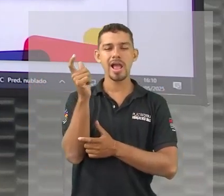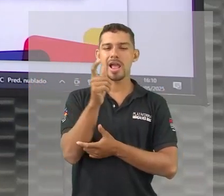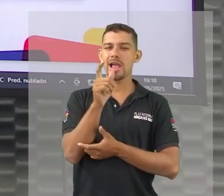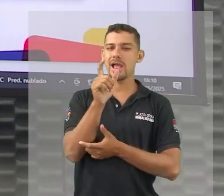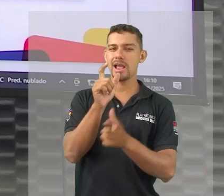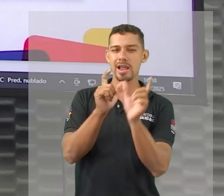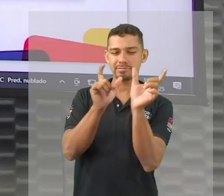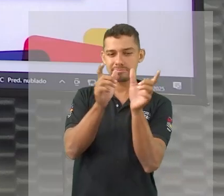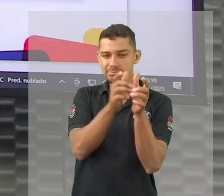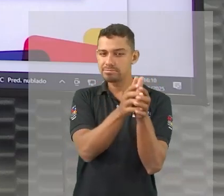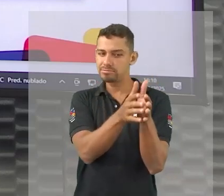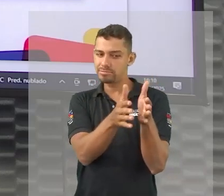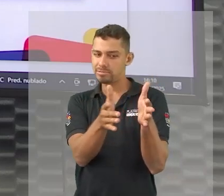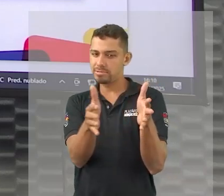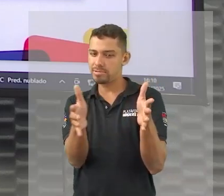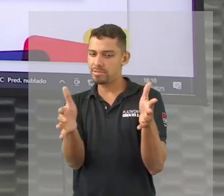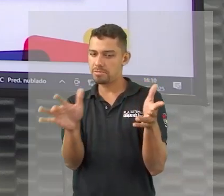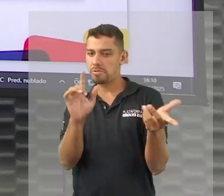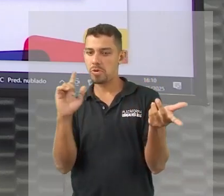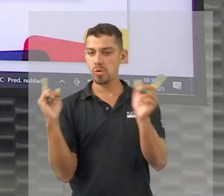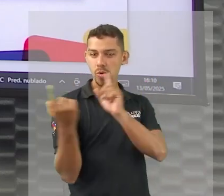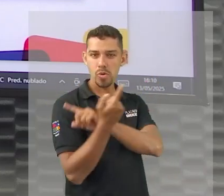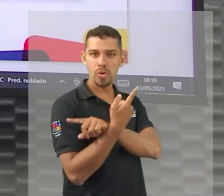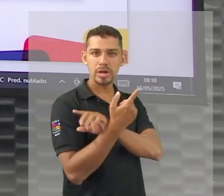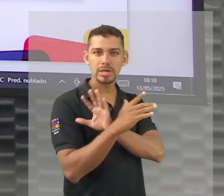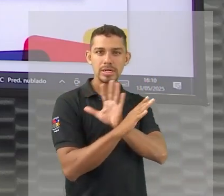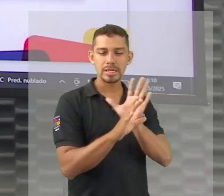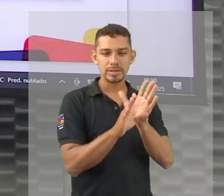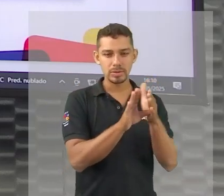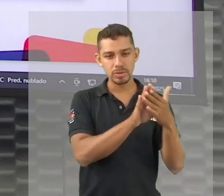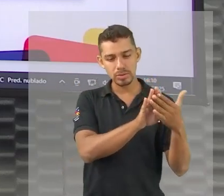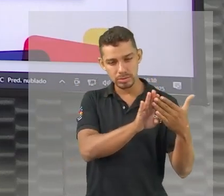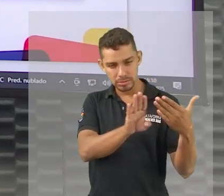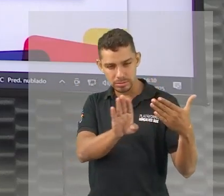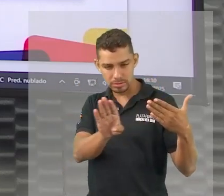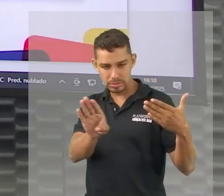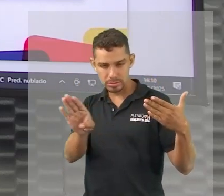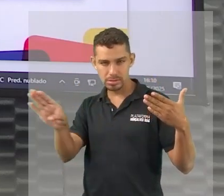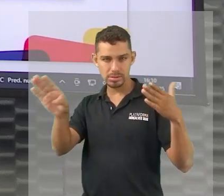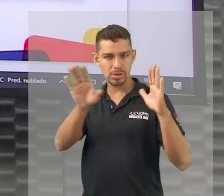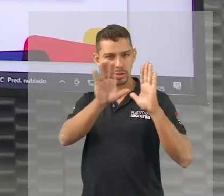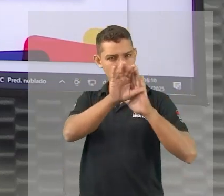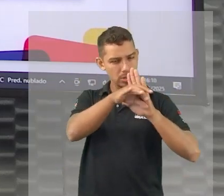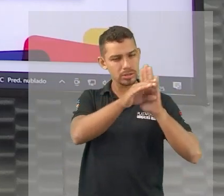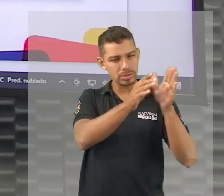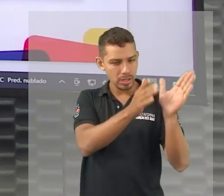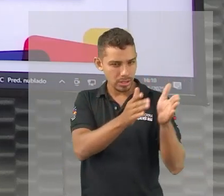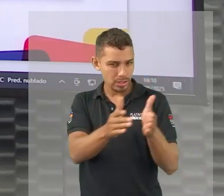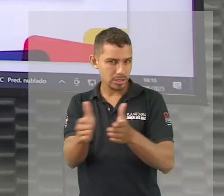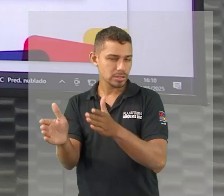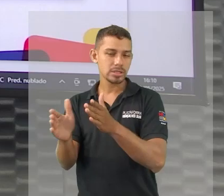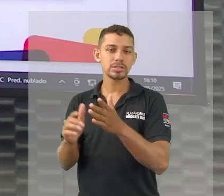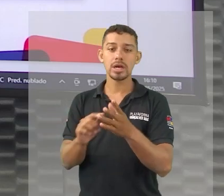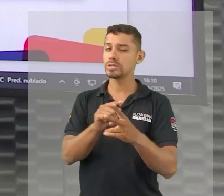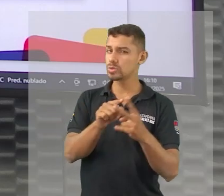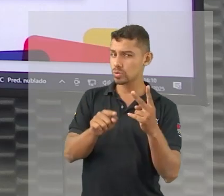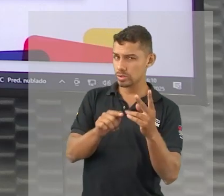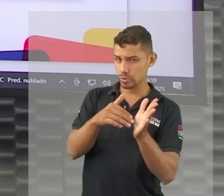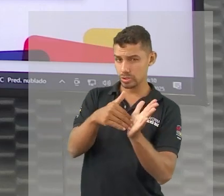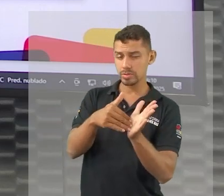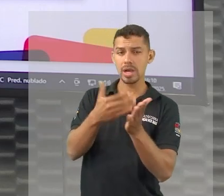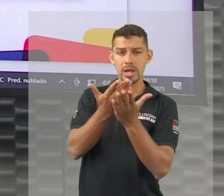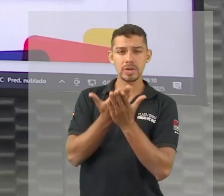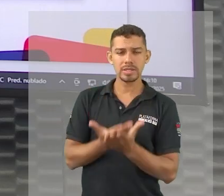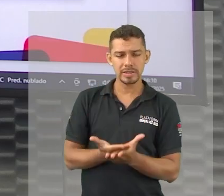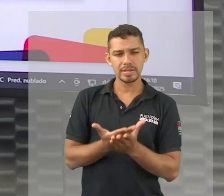no percurso que a gente tem feito até aqui. Porque a gente tem feito um percurso mais conceitual e nas duas últimas aulas a gente também estava